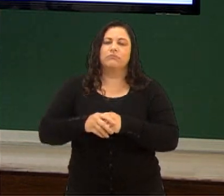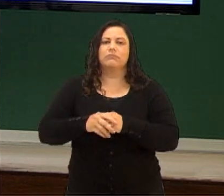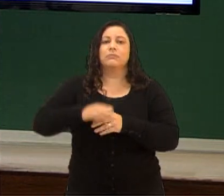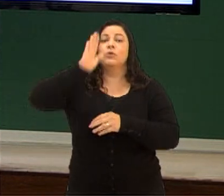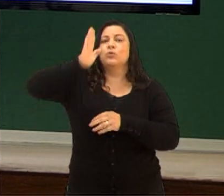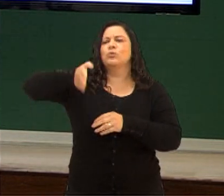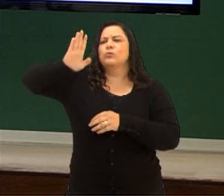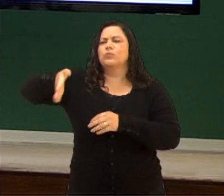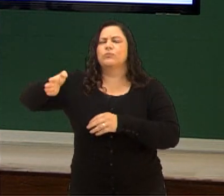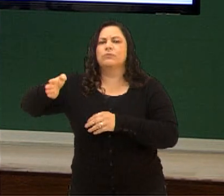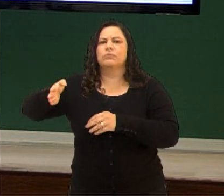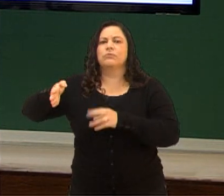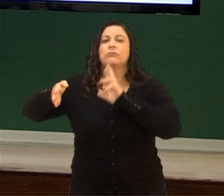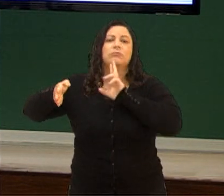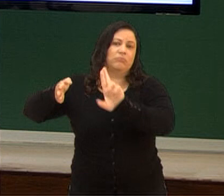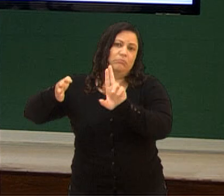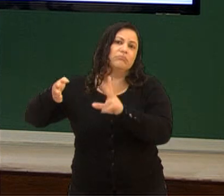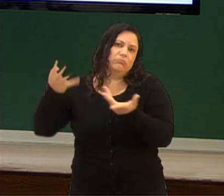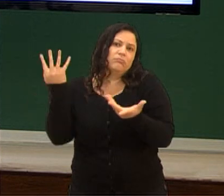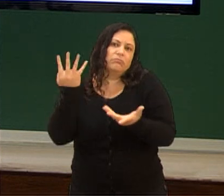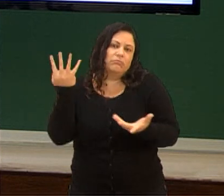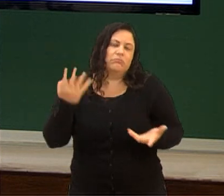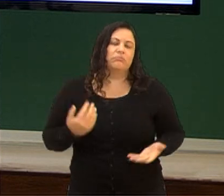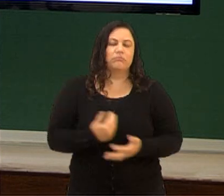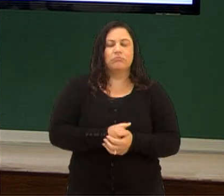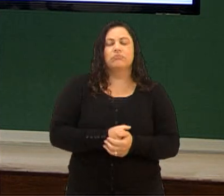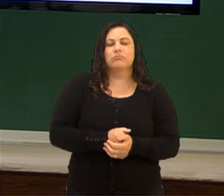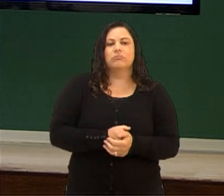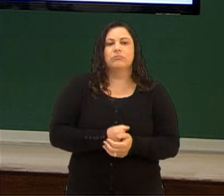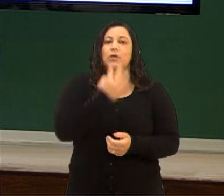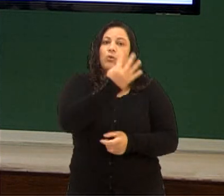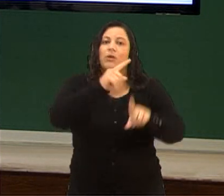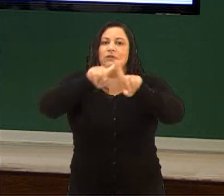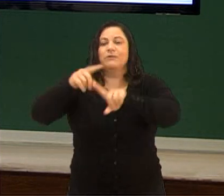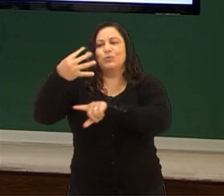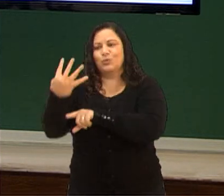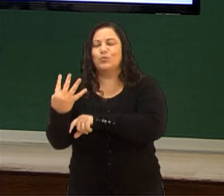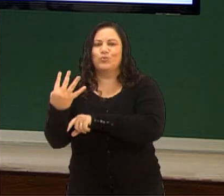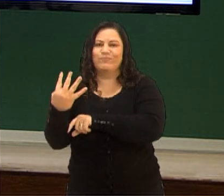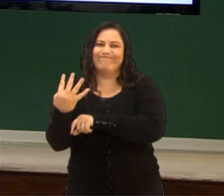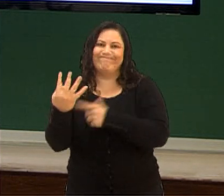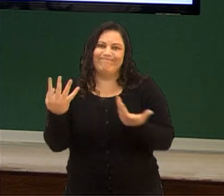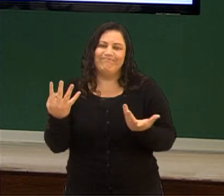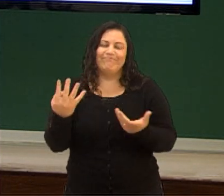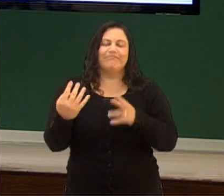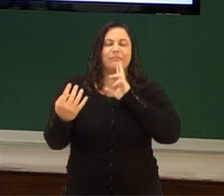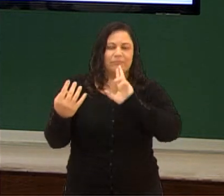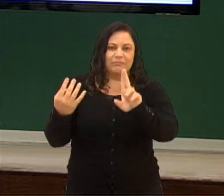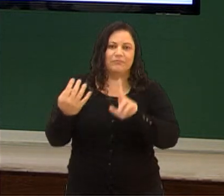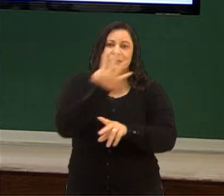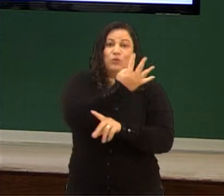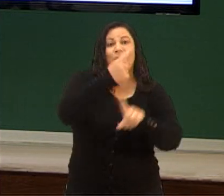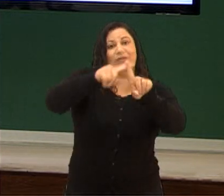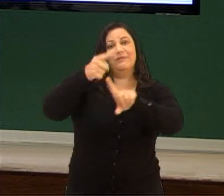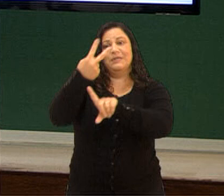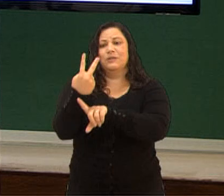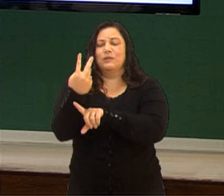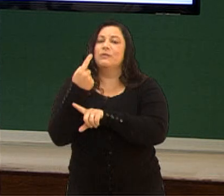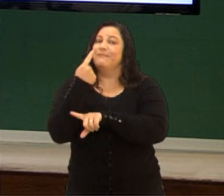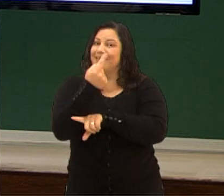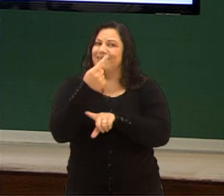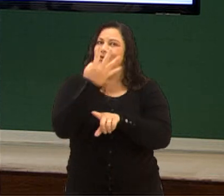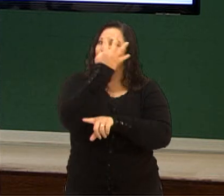sobra o próprio 4. Fazendo 4 vezes 1 dá o próprio 4. Esse raciocínio você vai ter que ter em todos